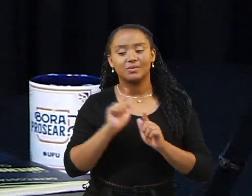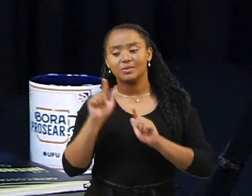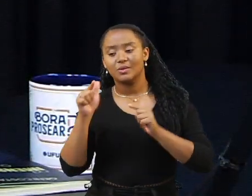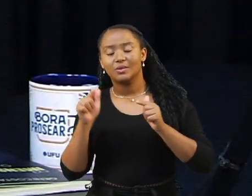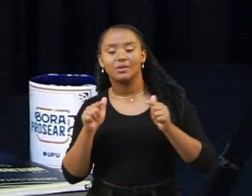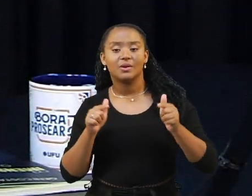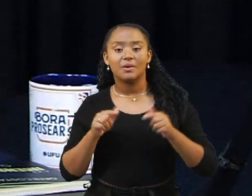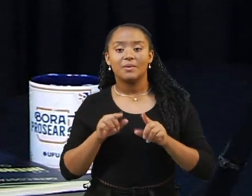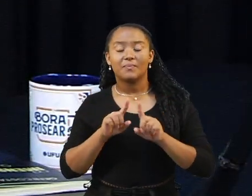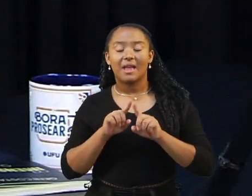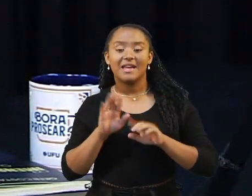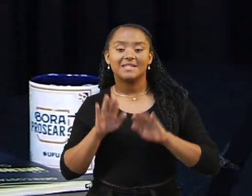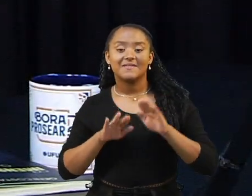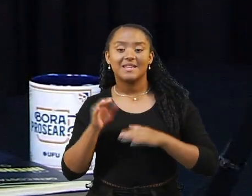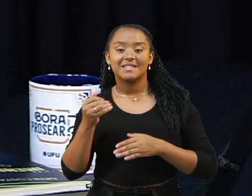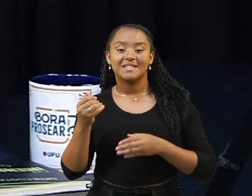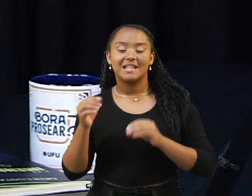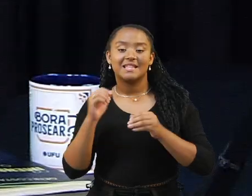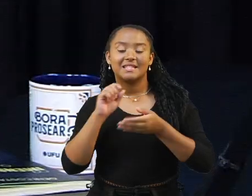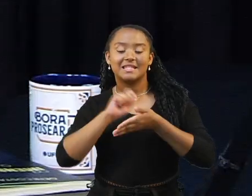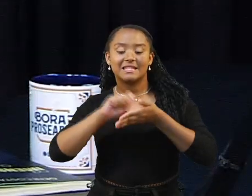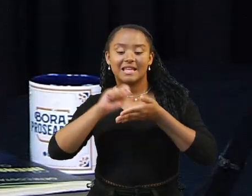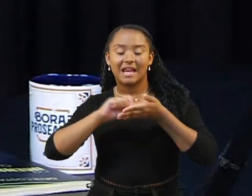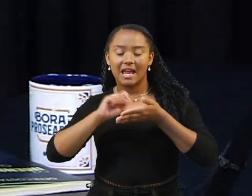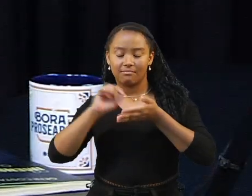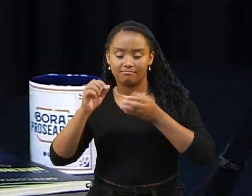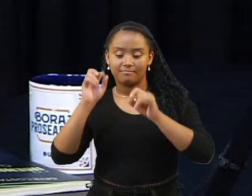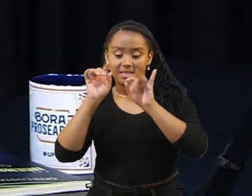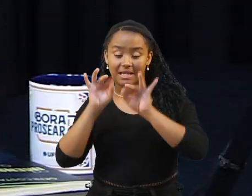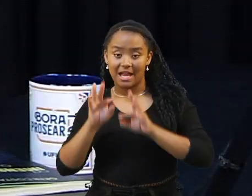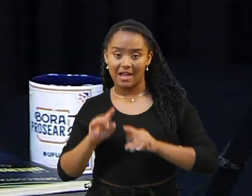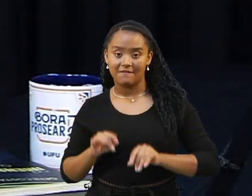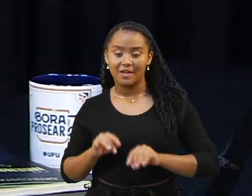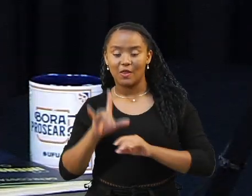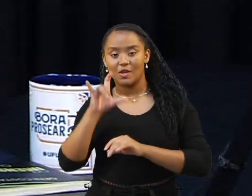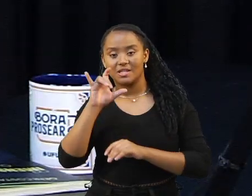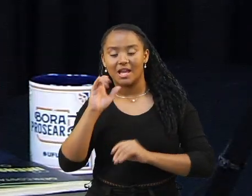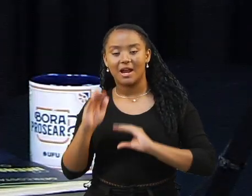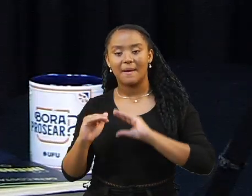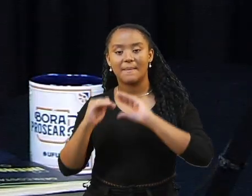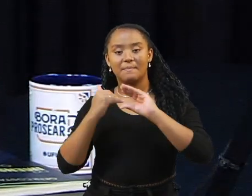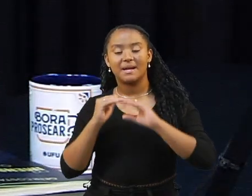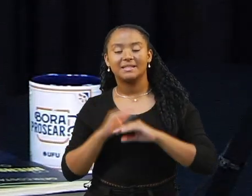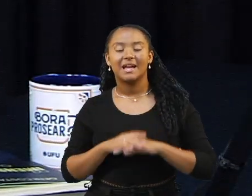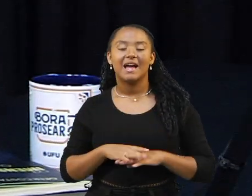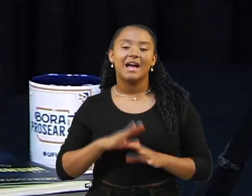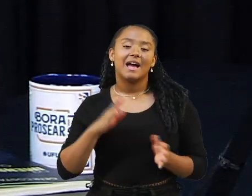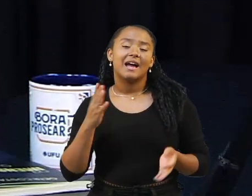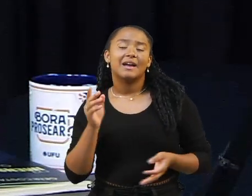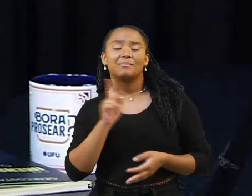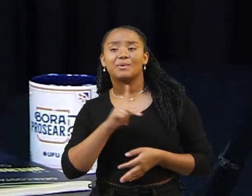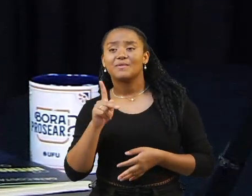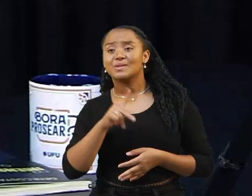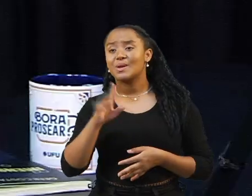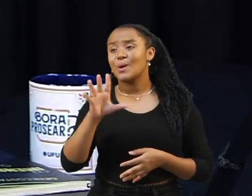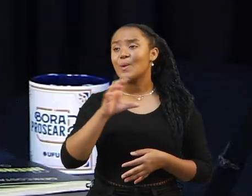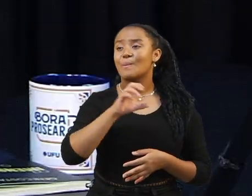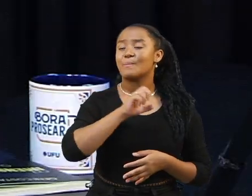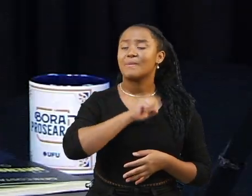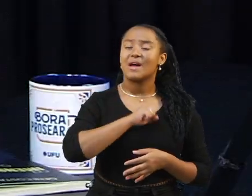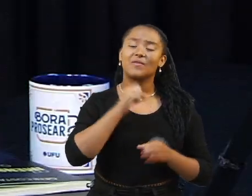sinto tanta falta, porque a gente ia para lá, a gente brincava, a gente promovia viagens para eles,